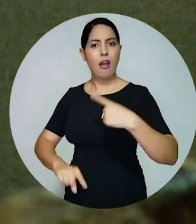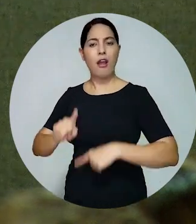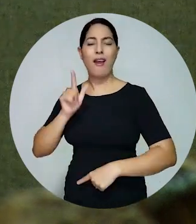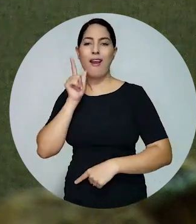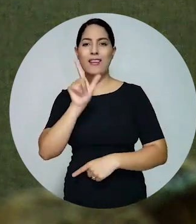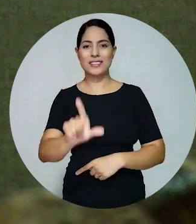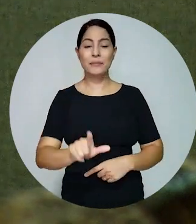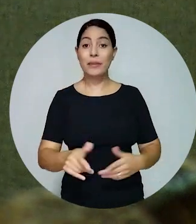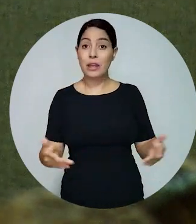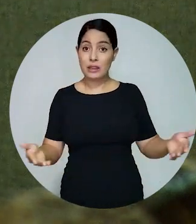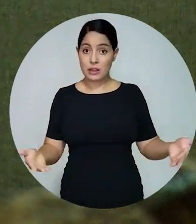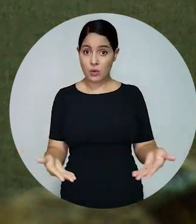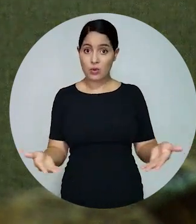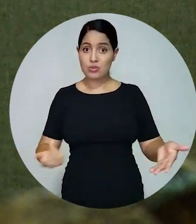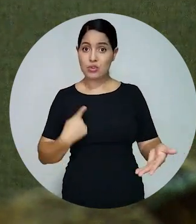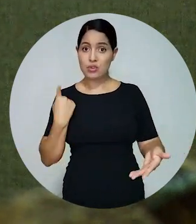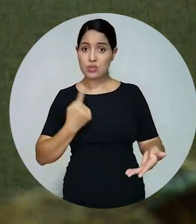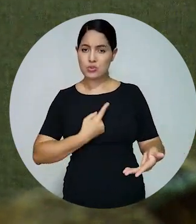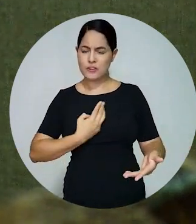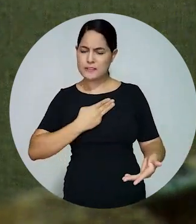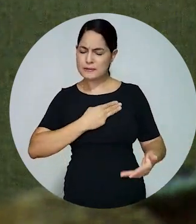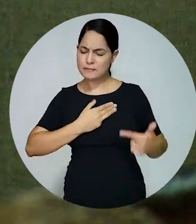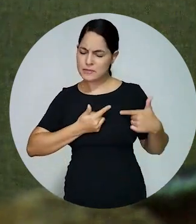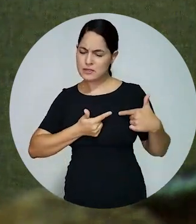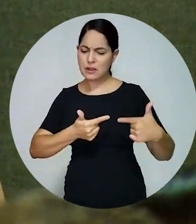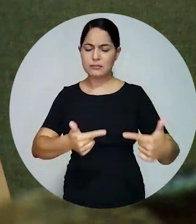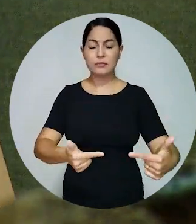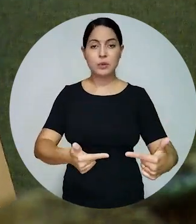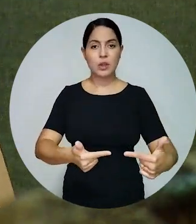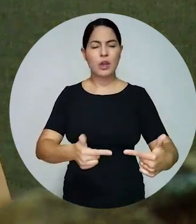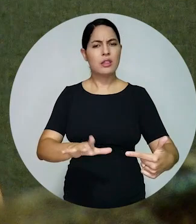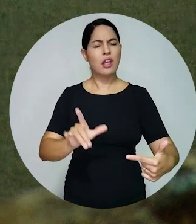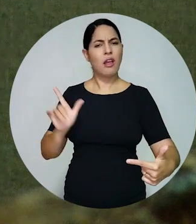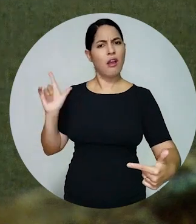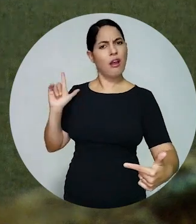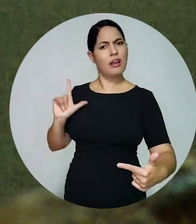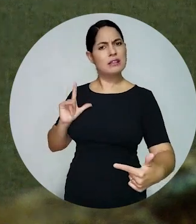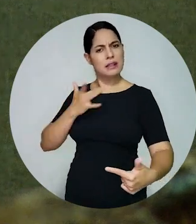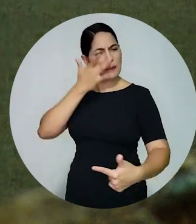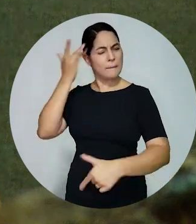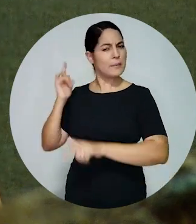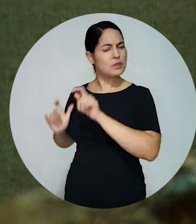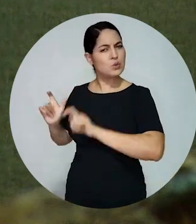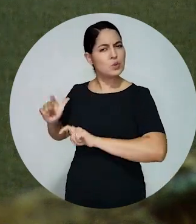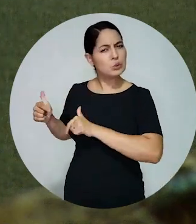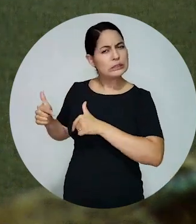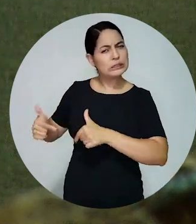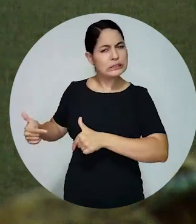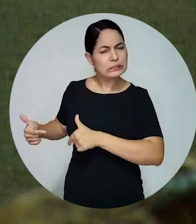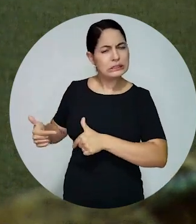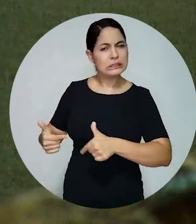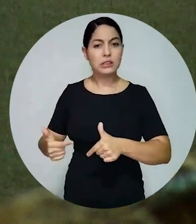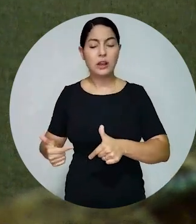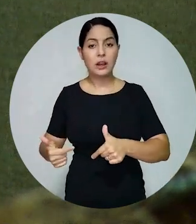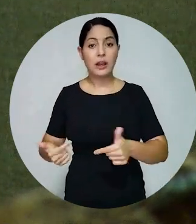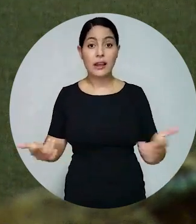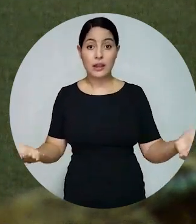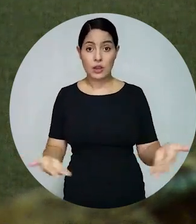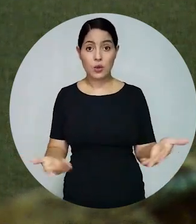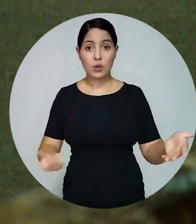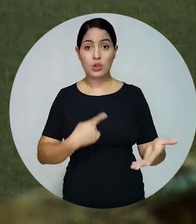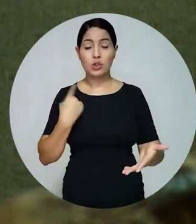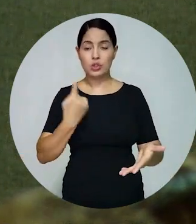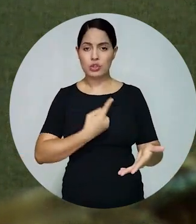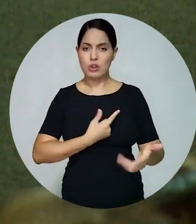diferente. E nós estamos aqui nessa missão porque muitos vieram antes,